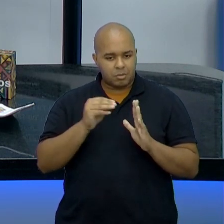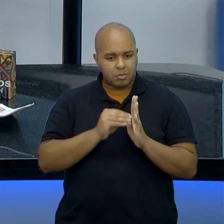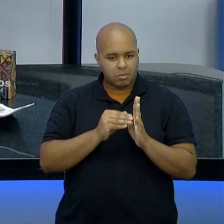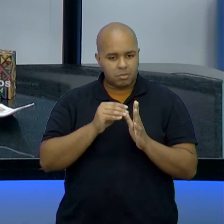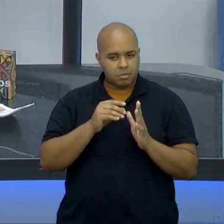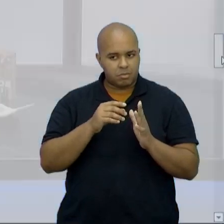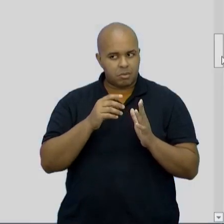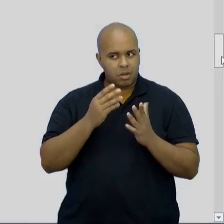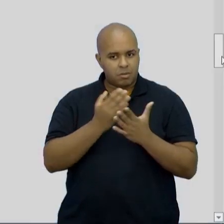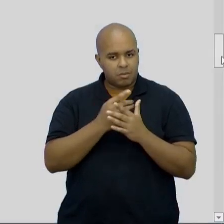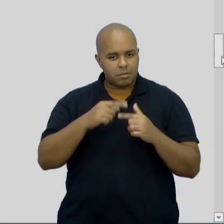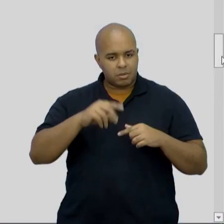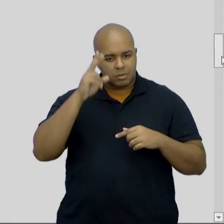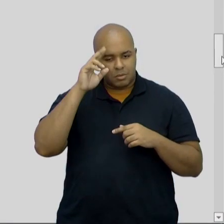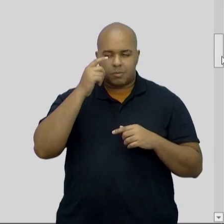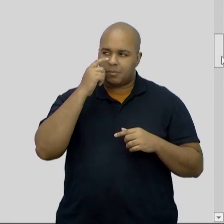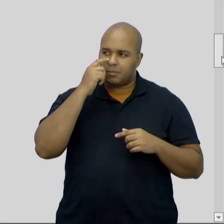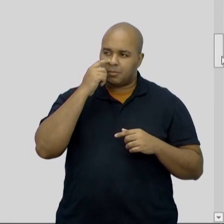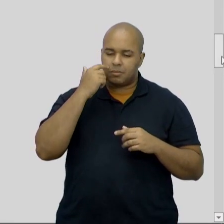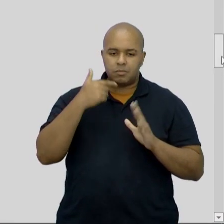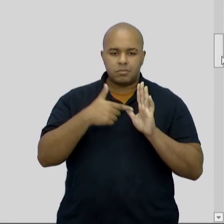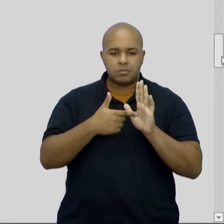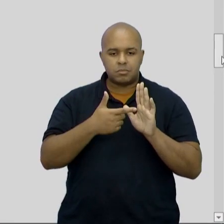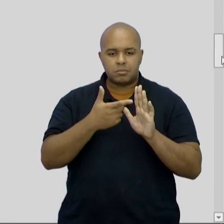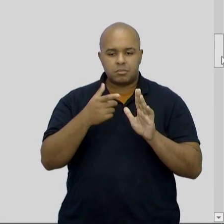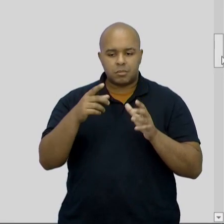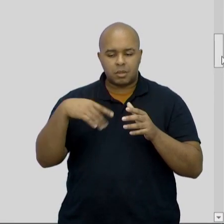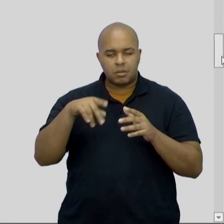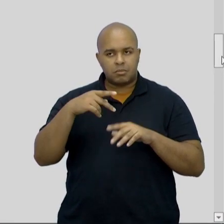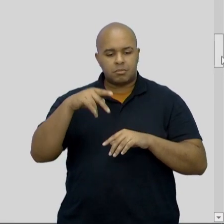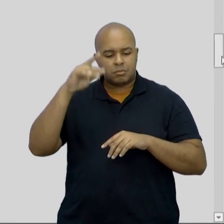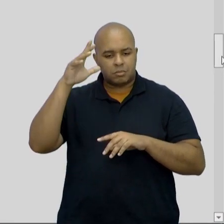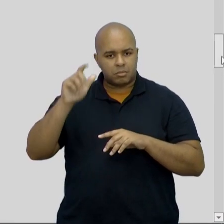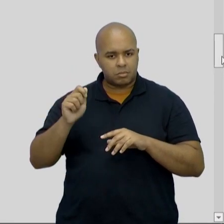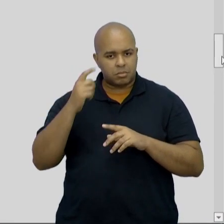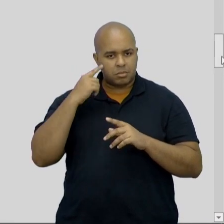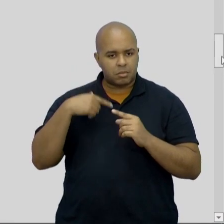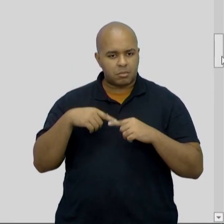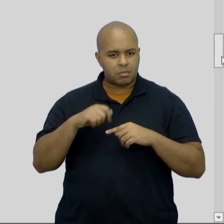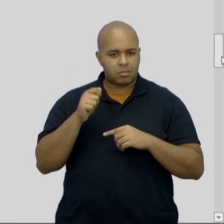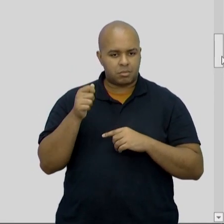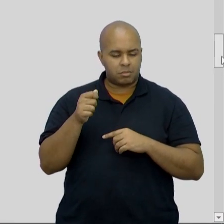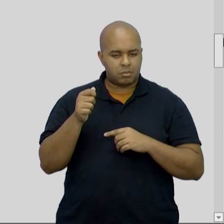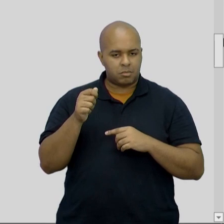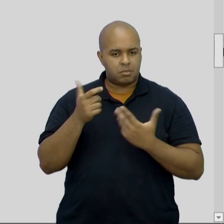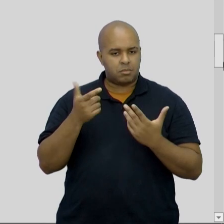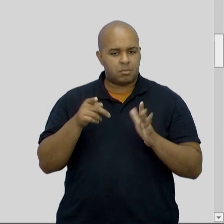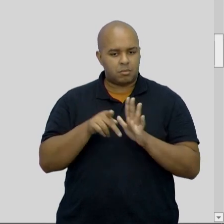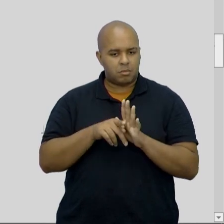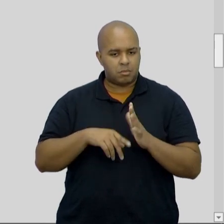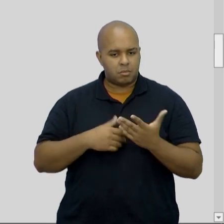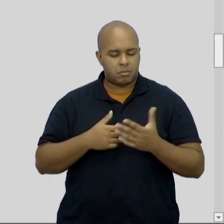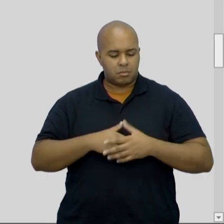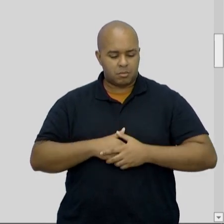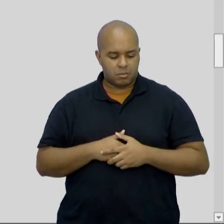um elemento histórico bastante expressivo para o continente africano, que são as cartas de